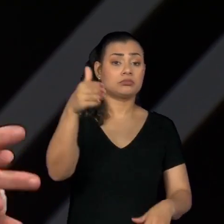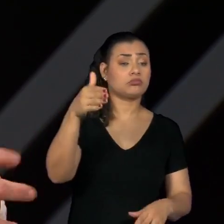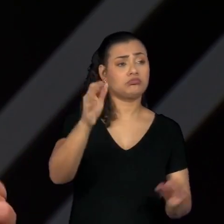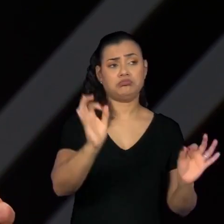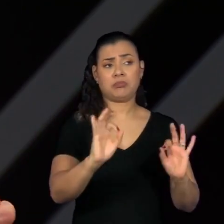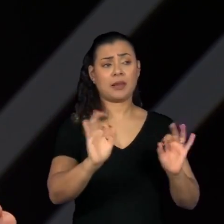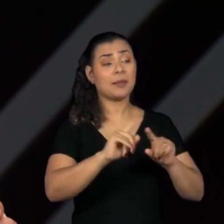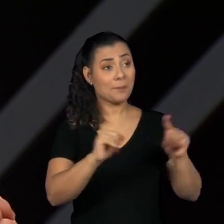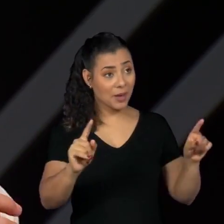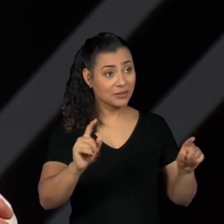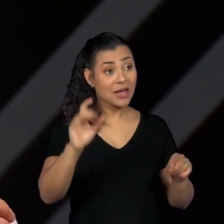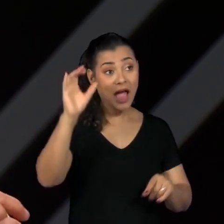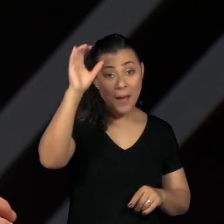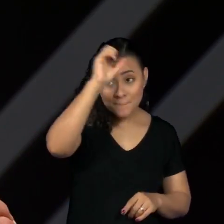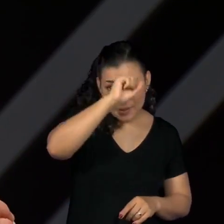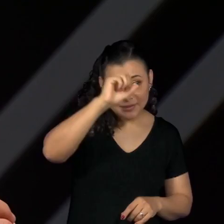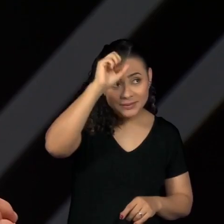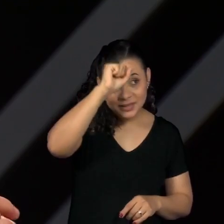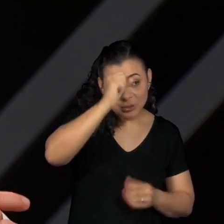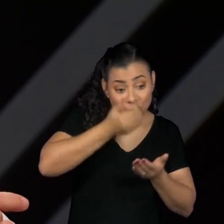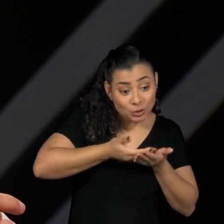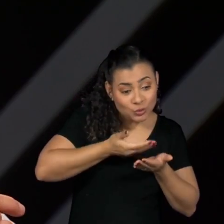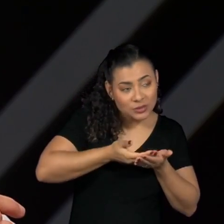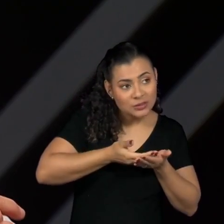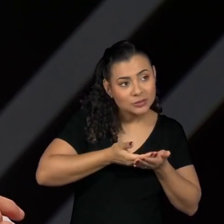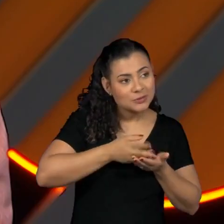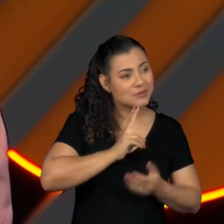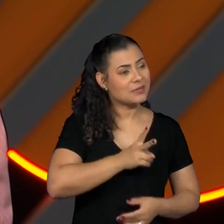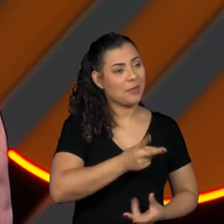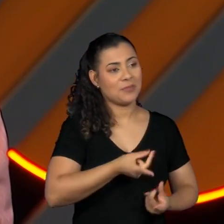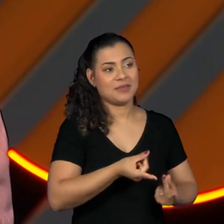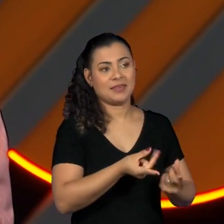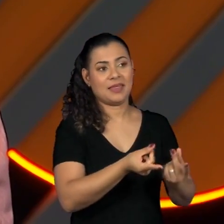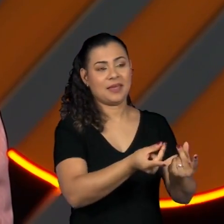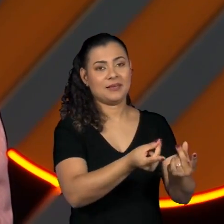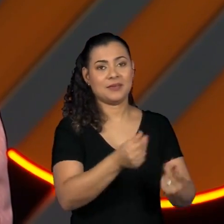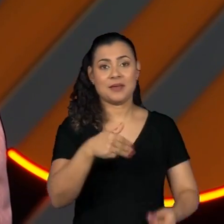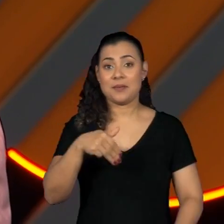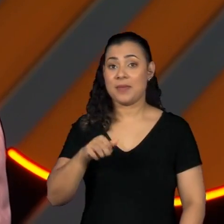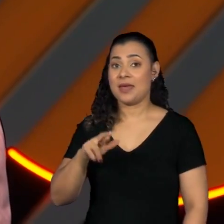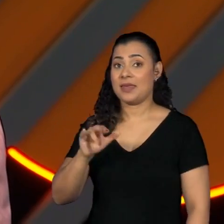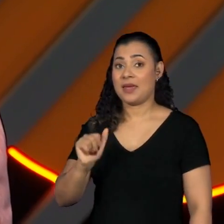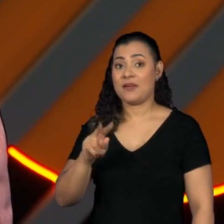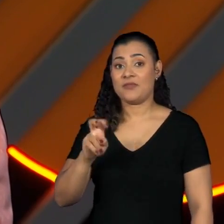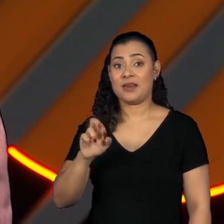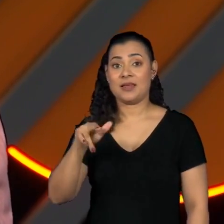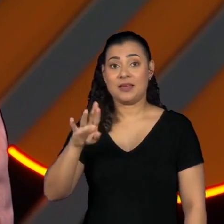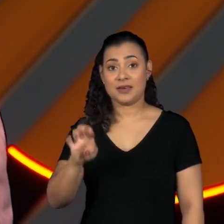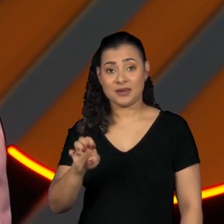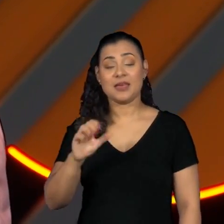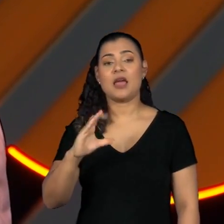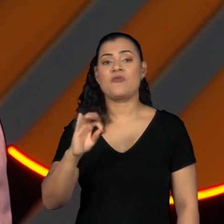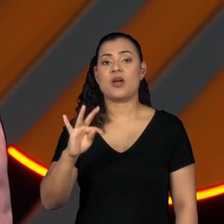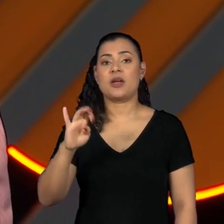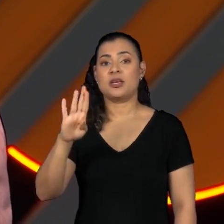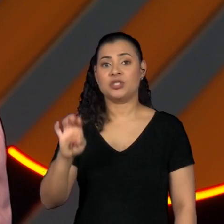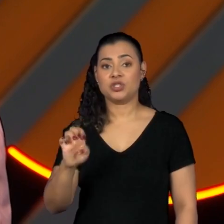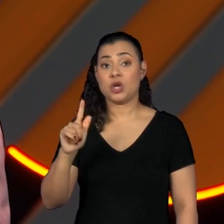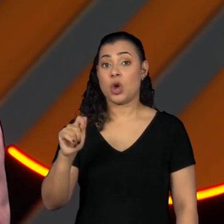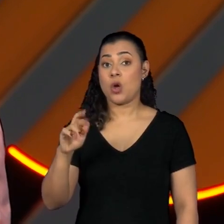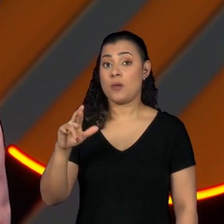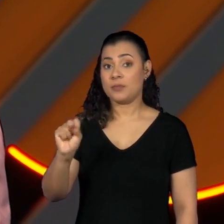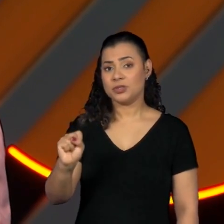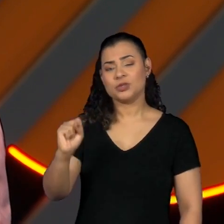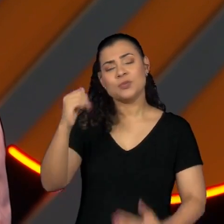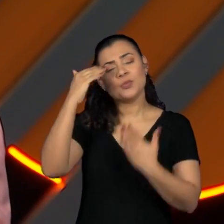mais uma escola, mas eu continuo estudando. Maria Vilane Cavalcante Gomes,